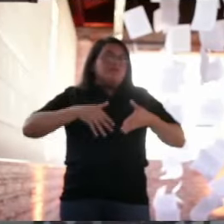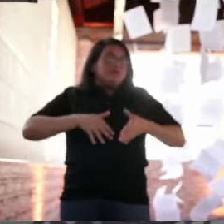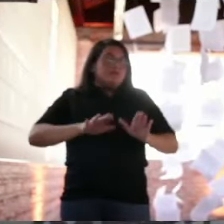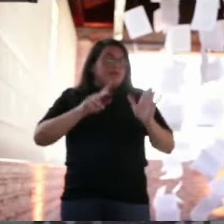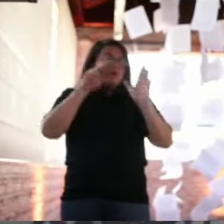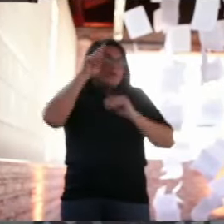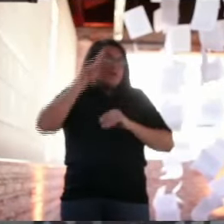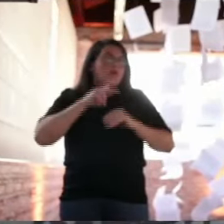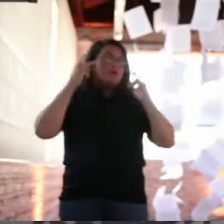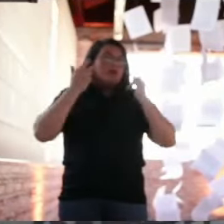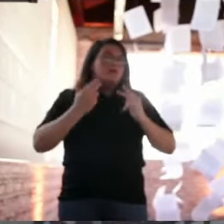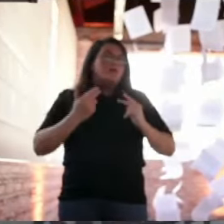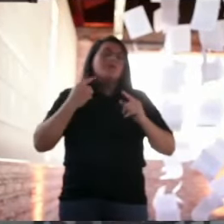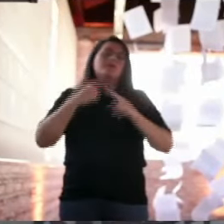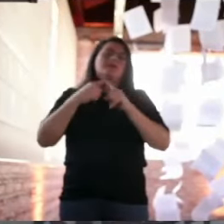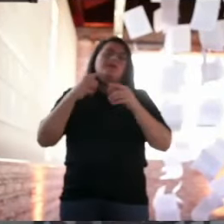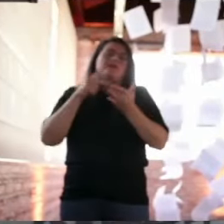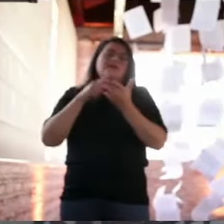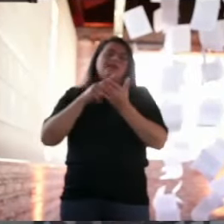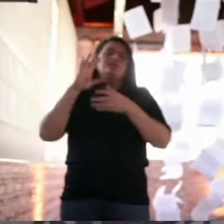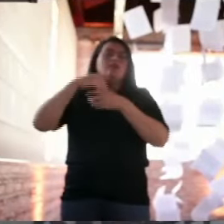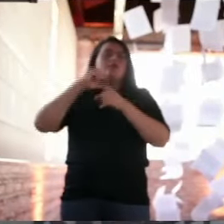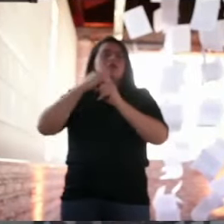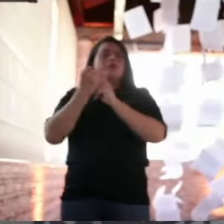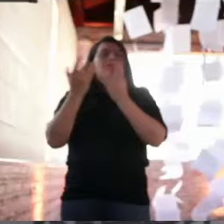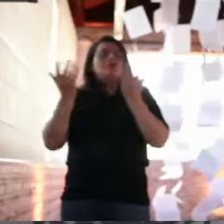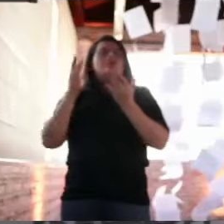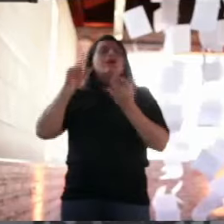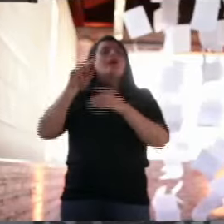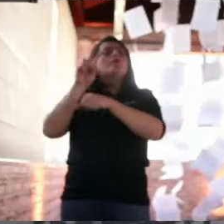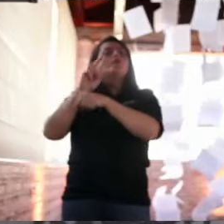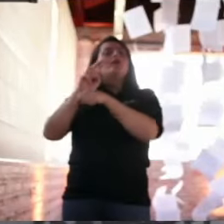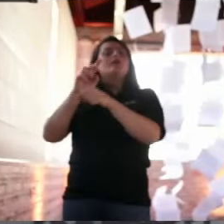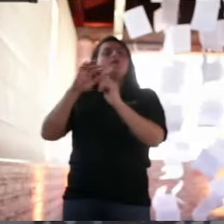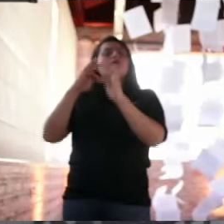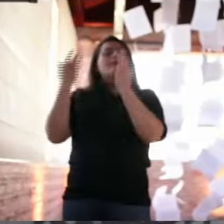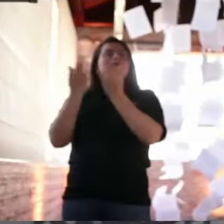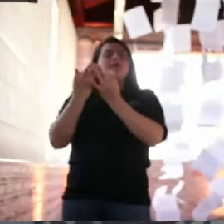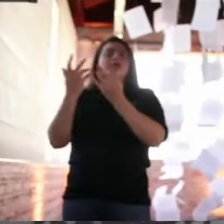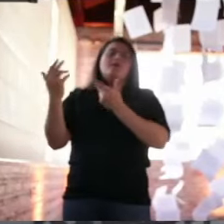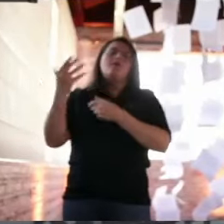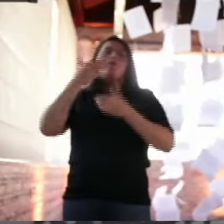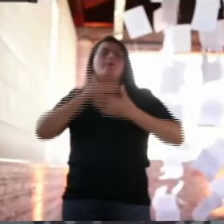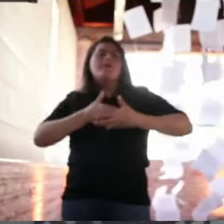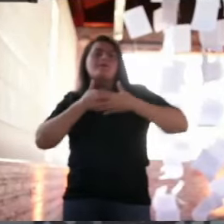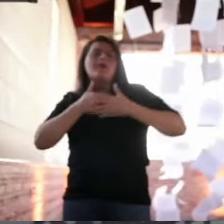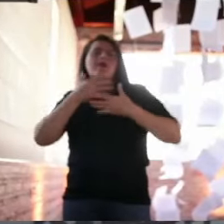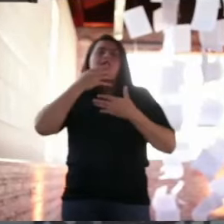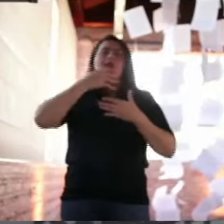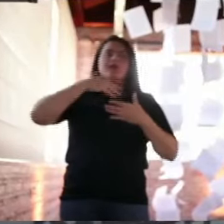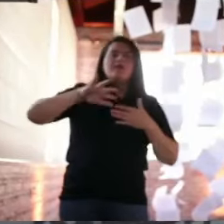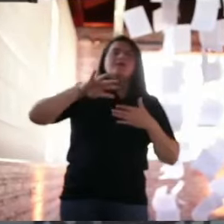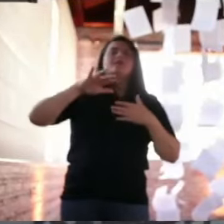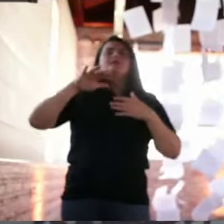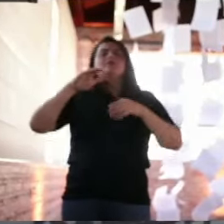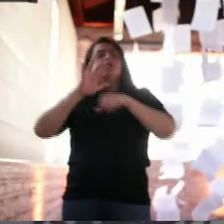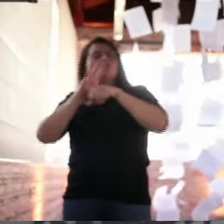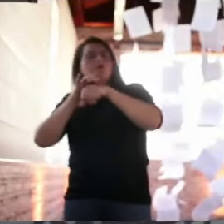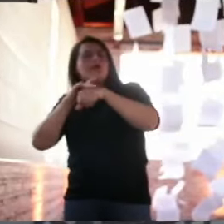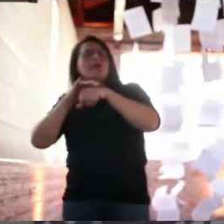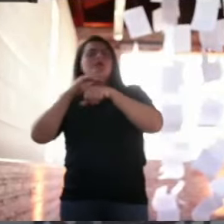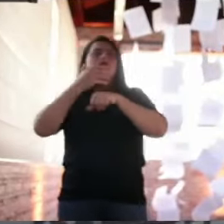o lugar da mulher na sociedade hoje é o lugar do Cuidado nas famílias né tanto dos bebês das crianças dos doentes